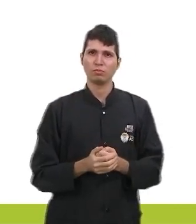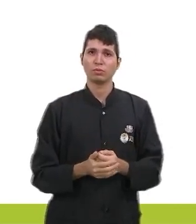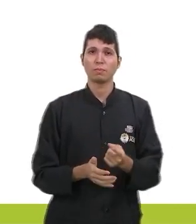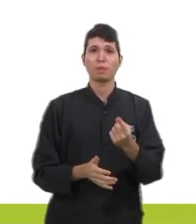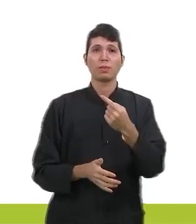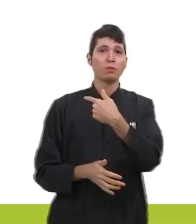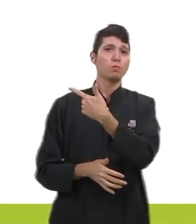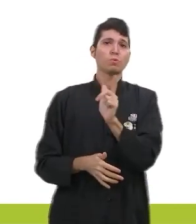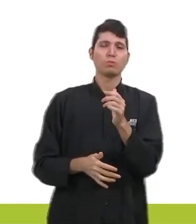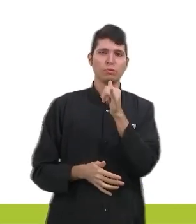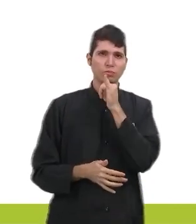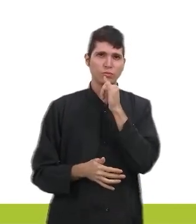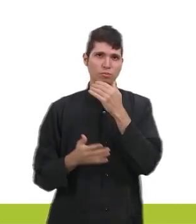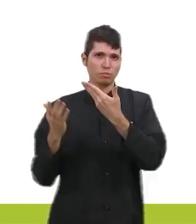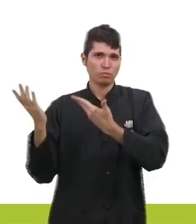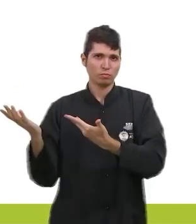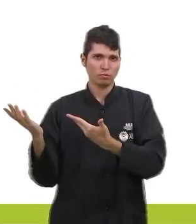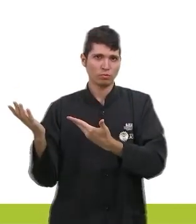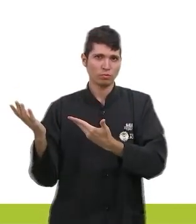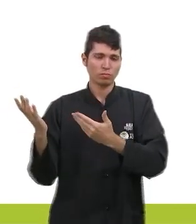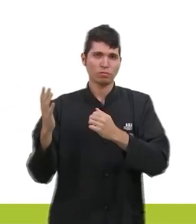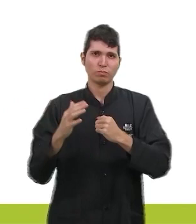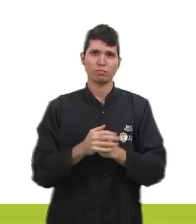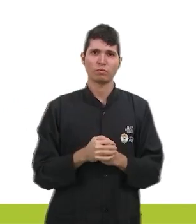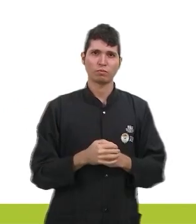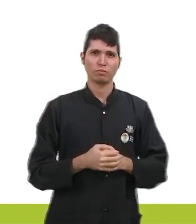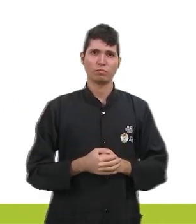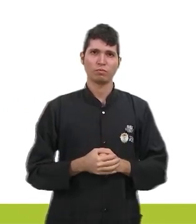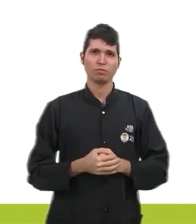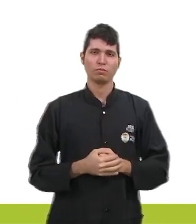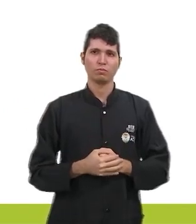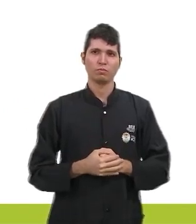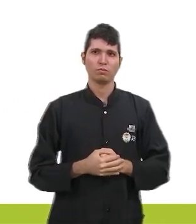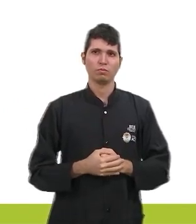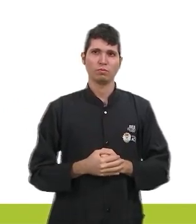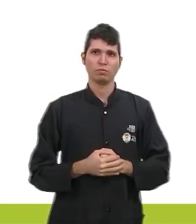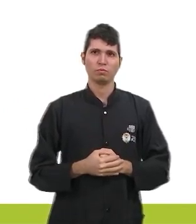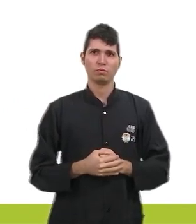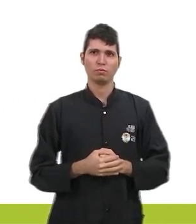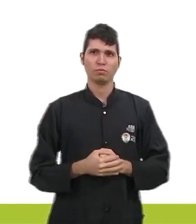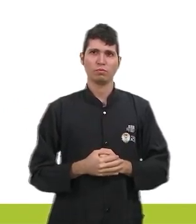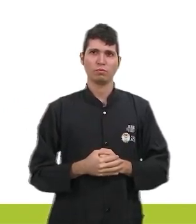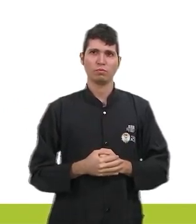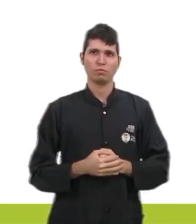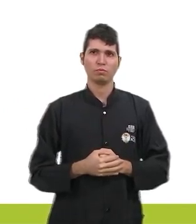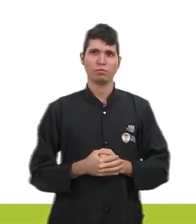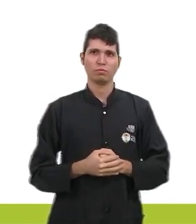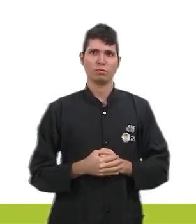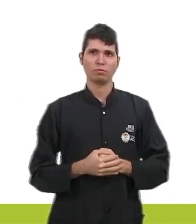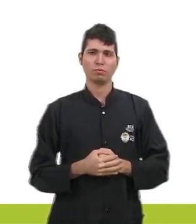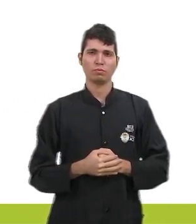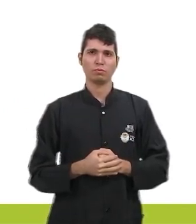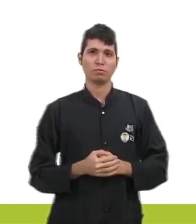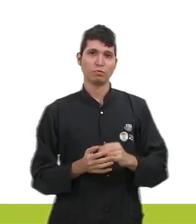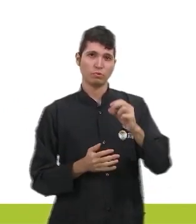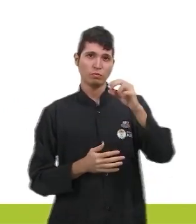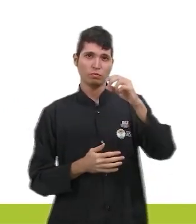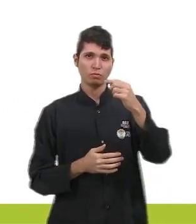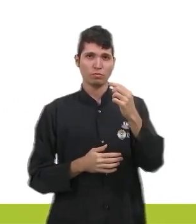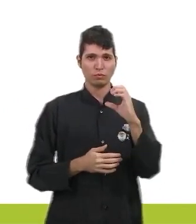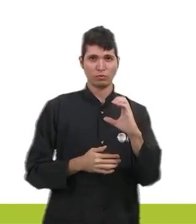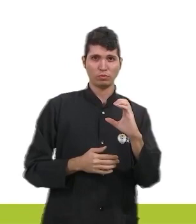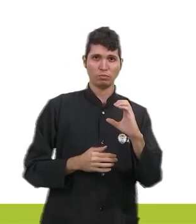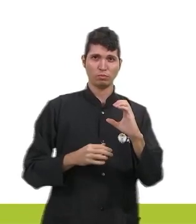carbonos. Ou seja, eu tenho um carbono aqui na pontinha e eu tenho um outro carbono aqui logo após essa